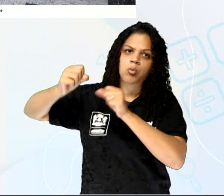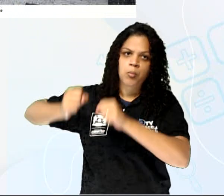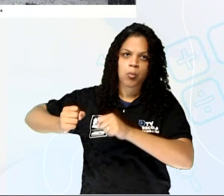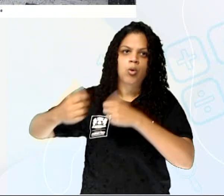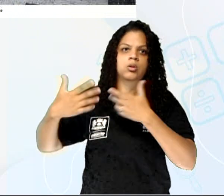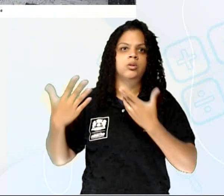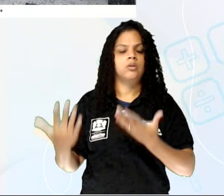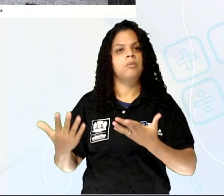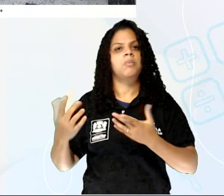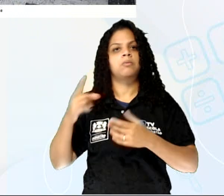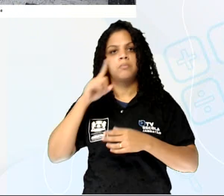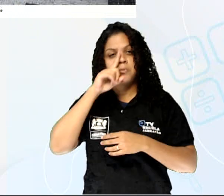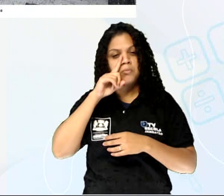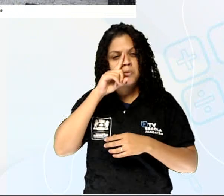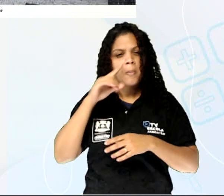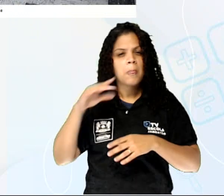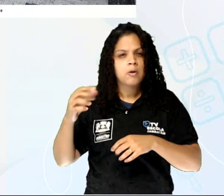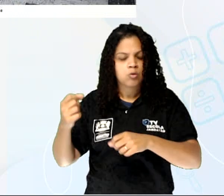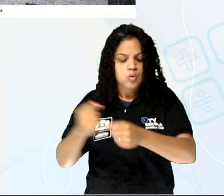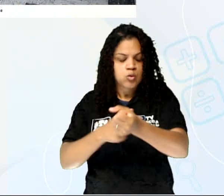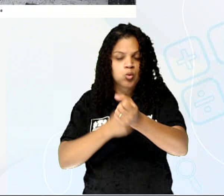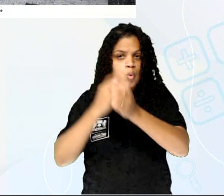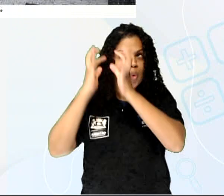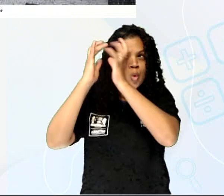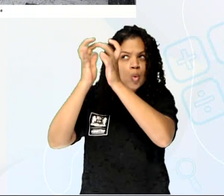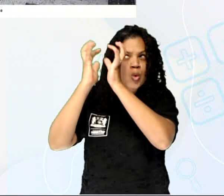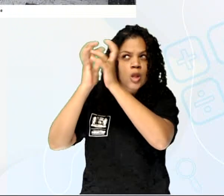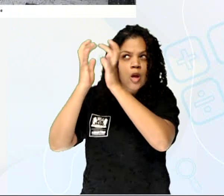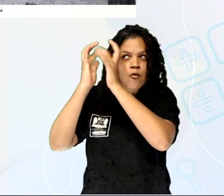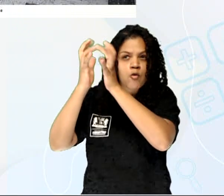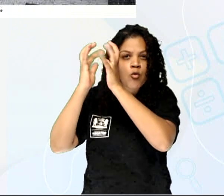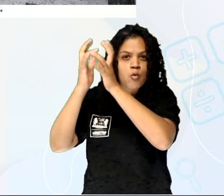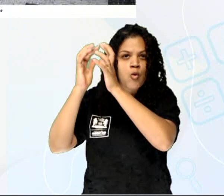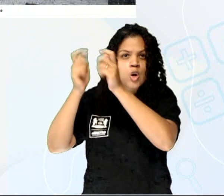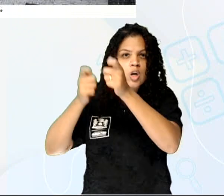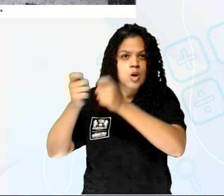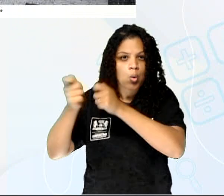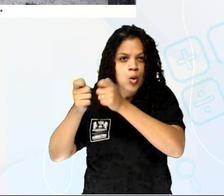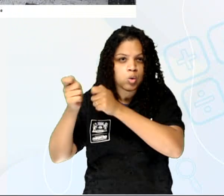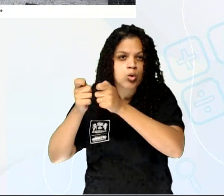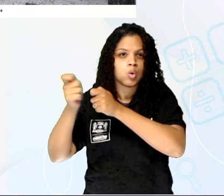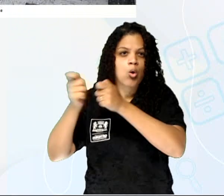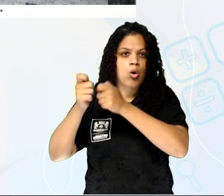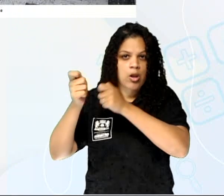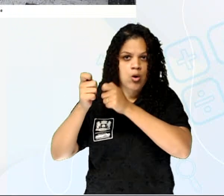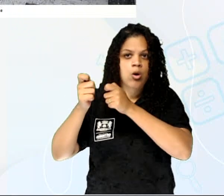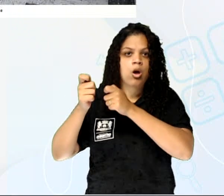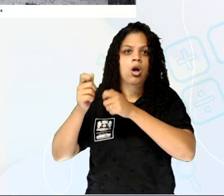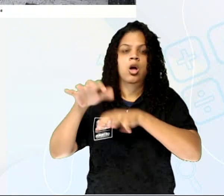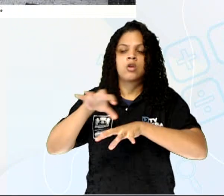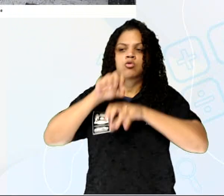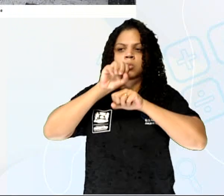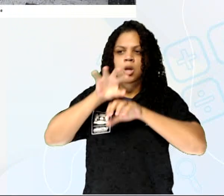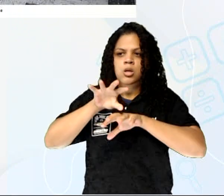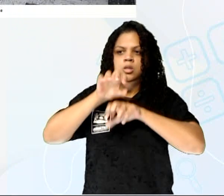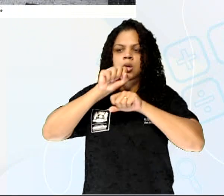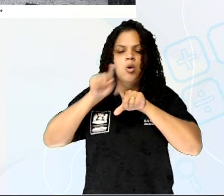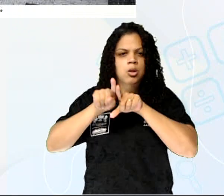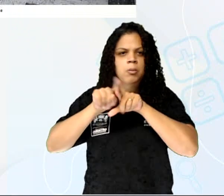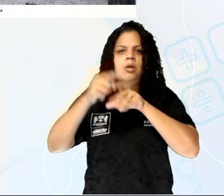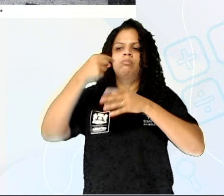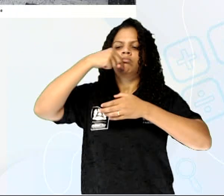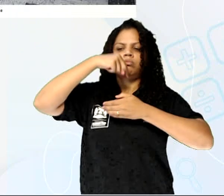dos centros nervosos que controlam os músculos respiratórios e da deglutição. Durante